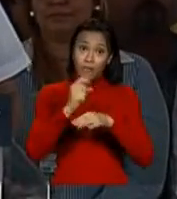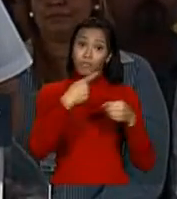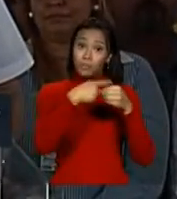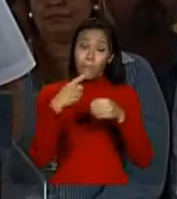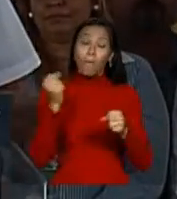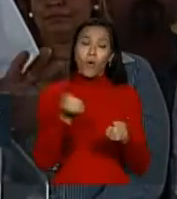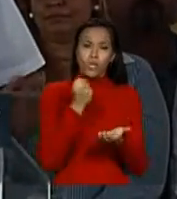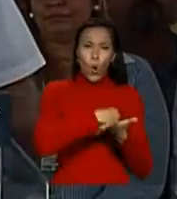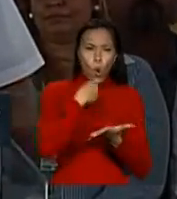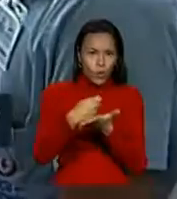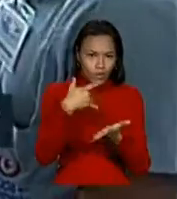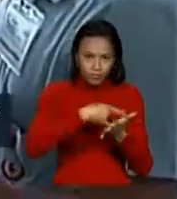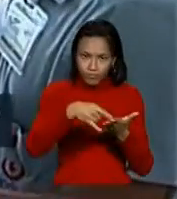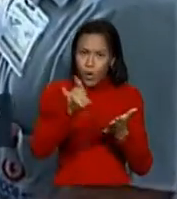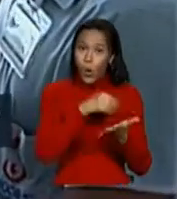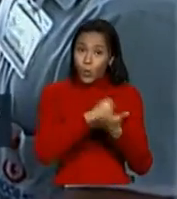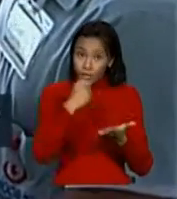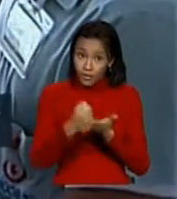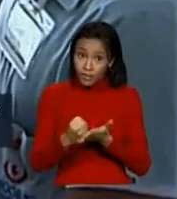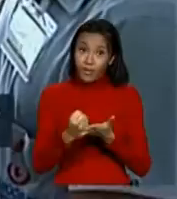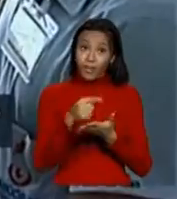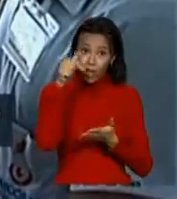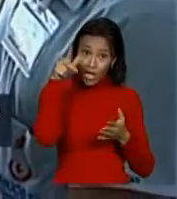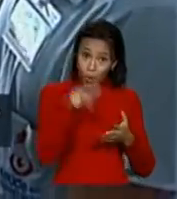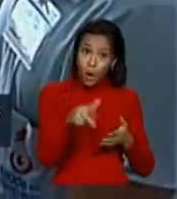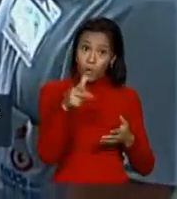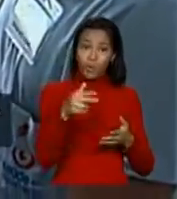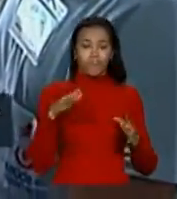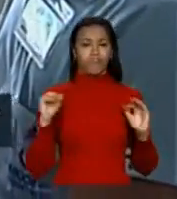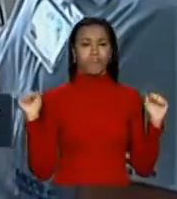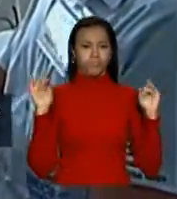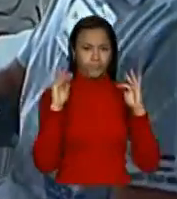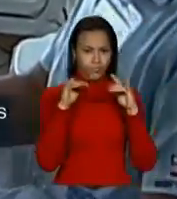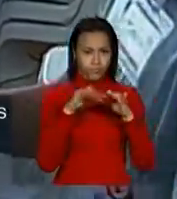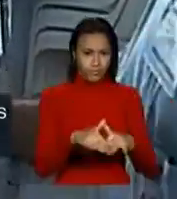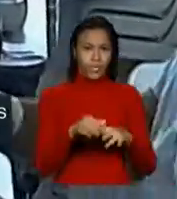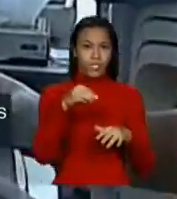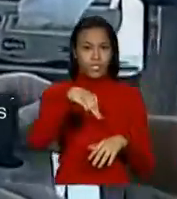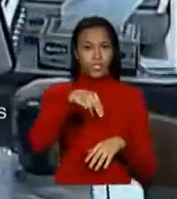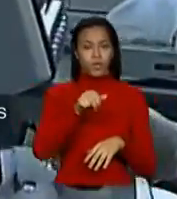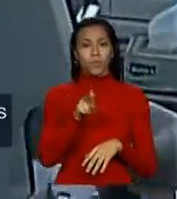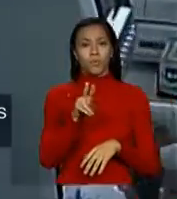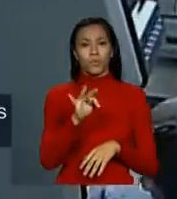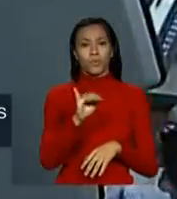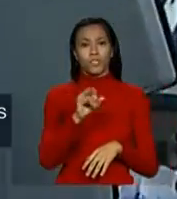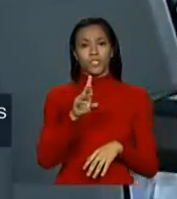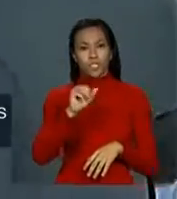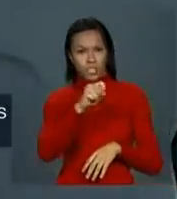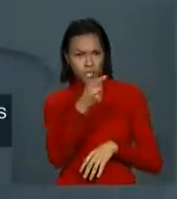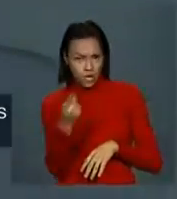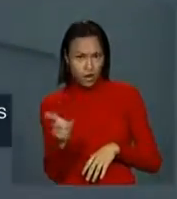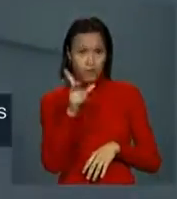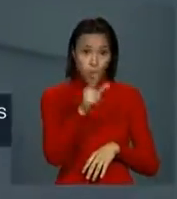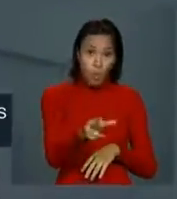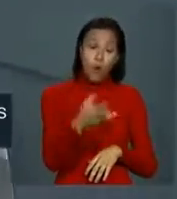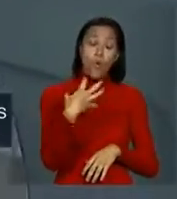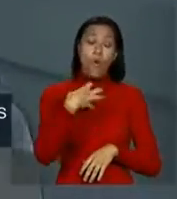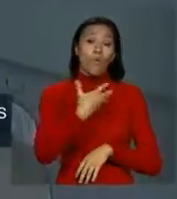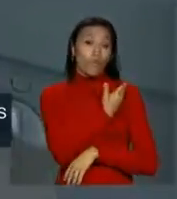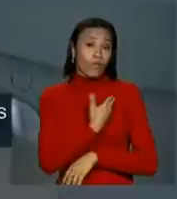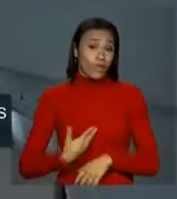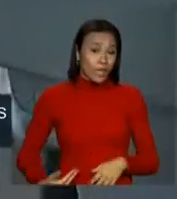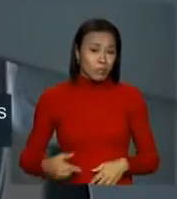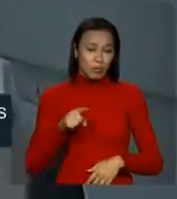como esse aquilo que o Estado da Bahia fazia sozinho com os recursos próprios fazendo um grande esforço do Governador Jaques Wagner em